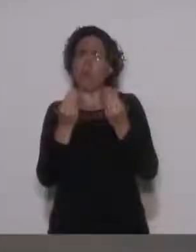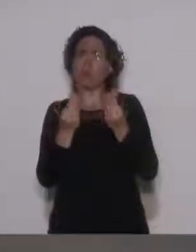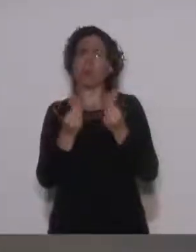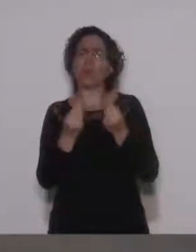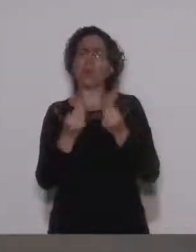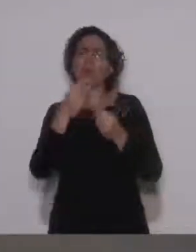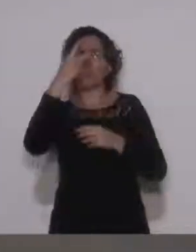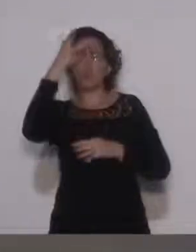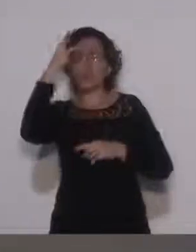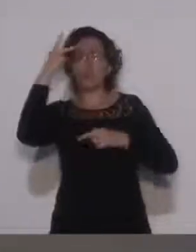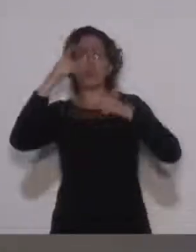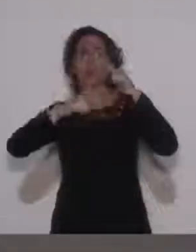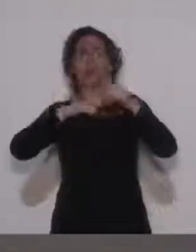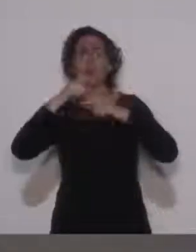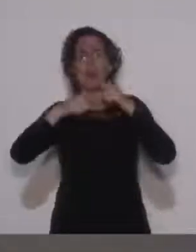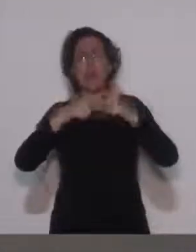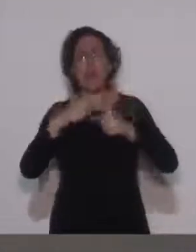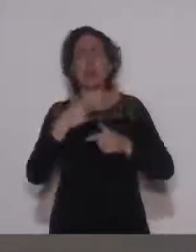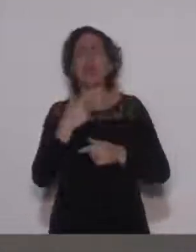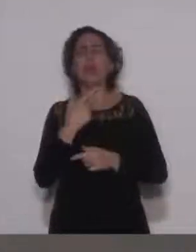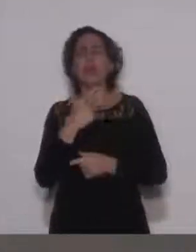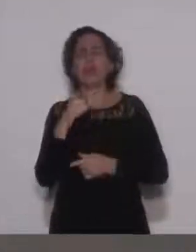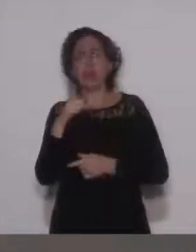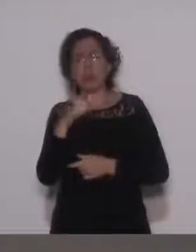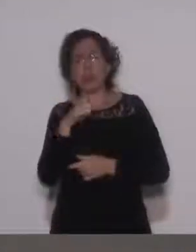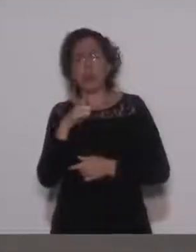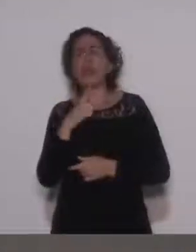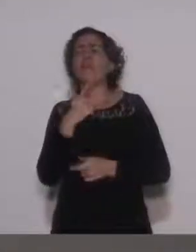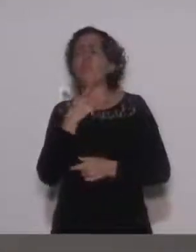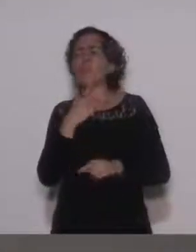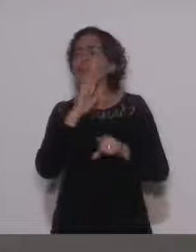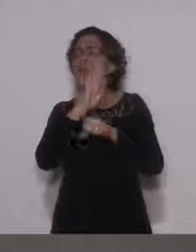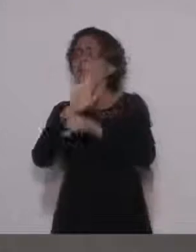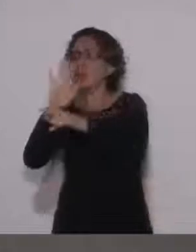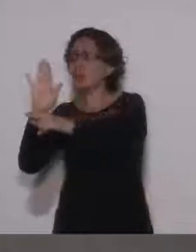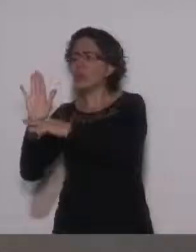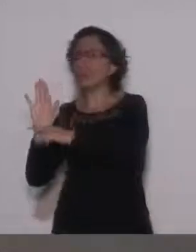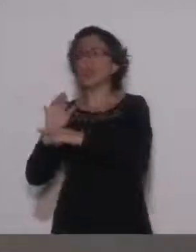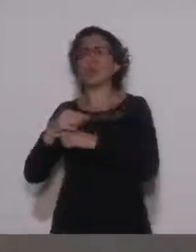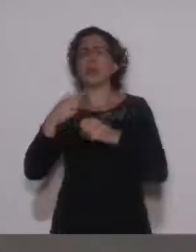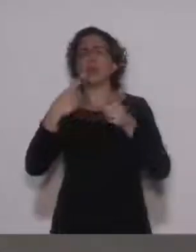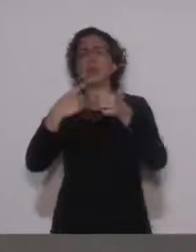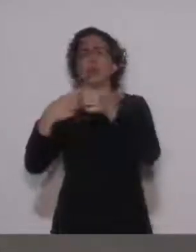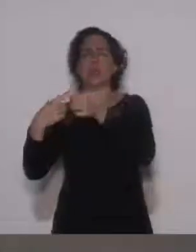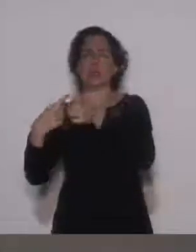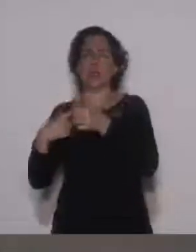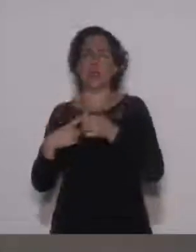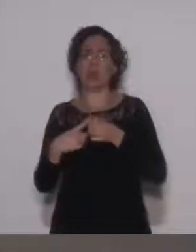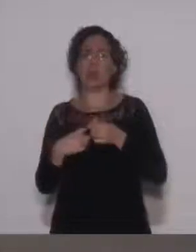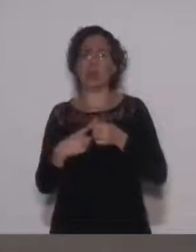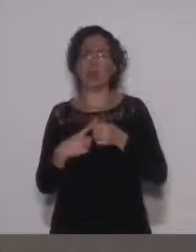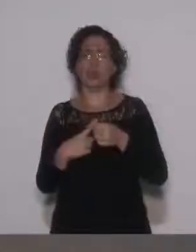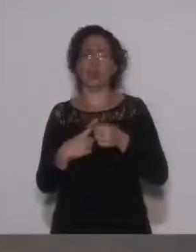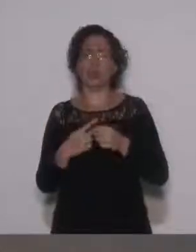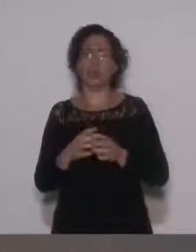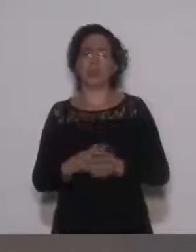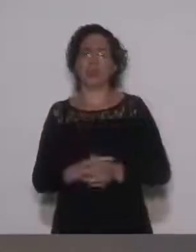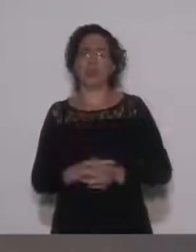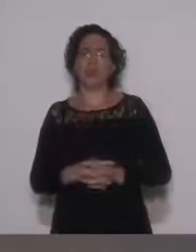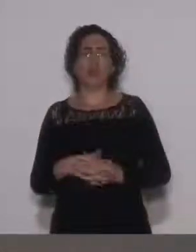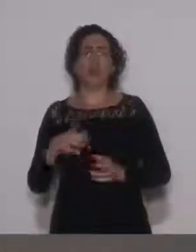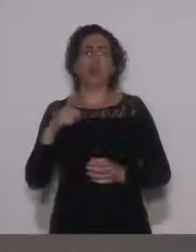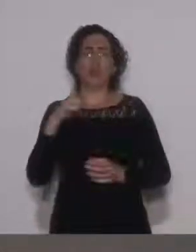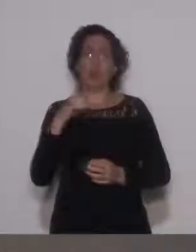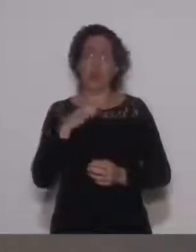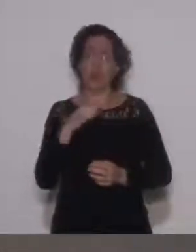muitos funcionários que estão interessados em fazer o bem para a cidade. Quando a gente não vê o resultado, né, a gente